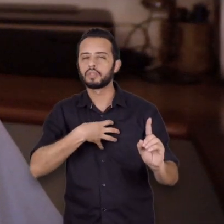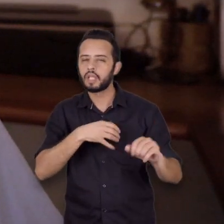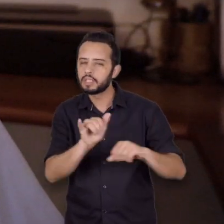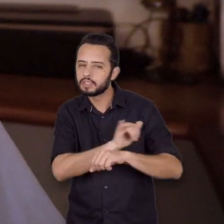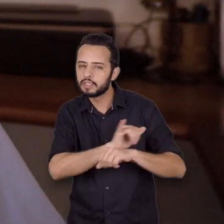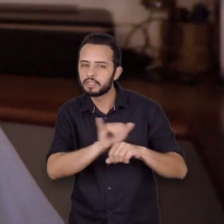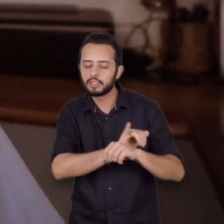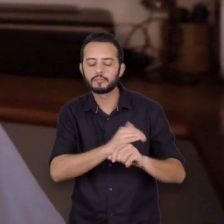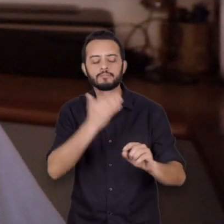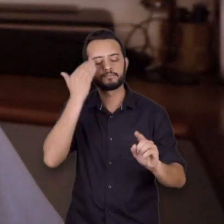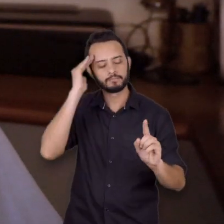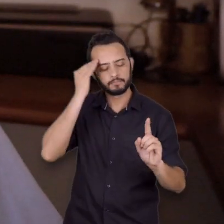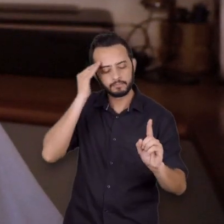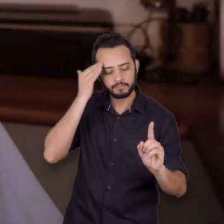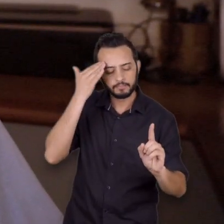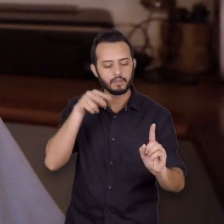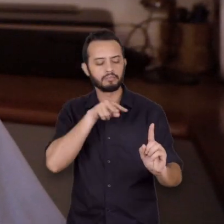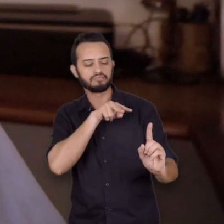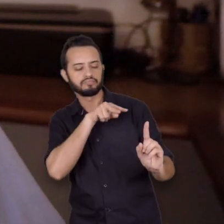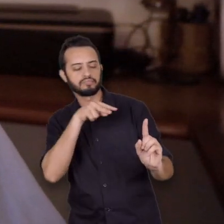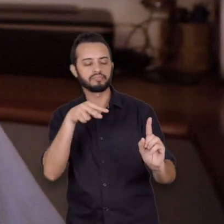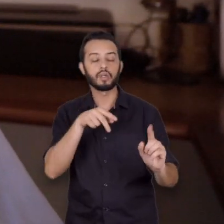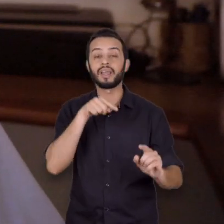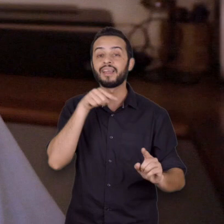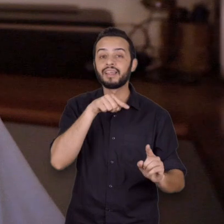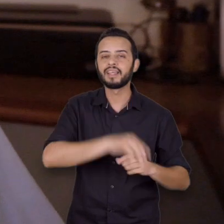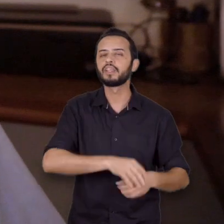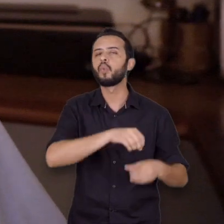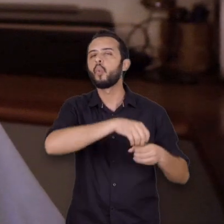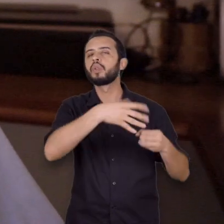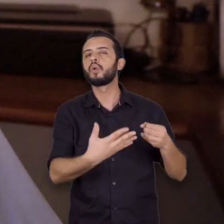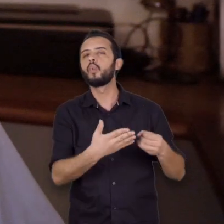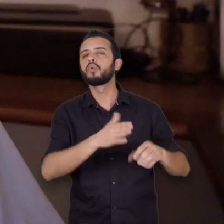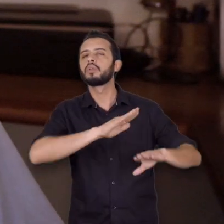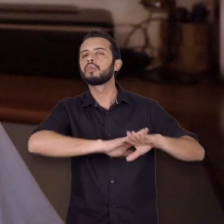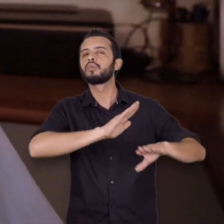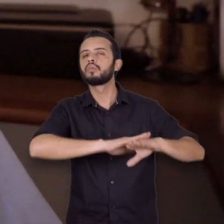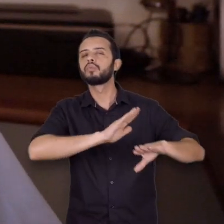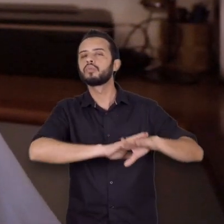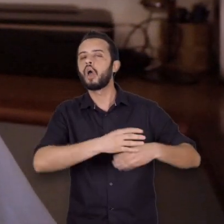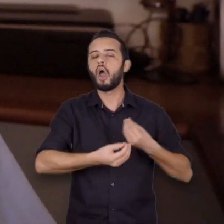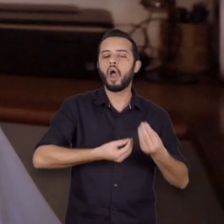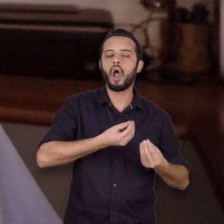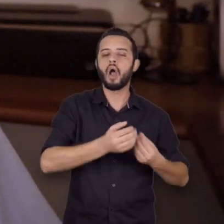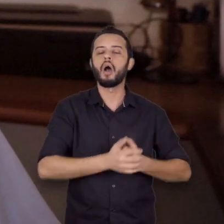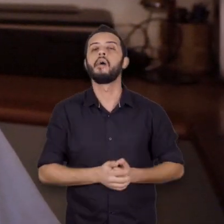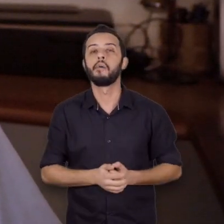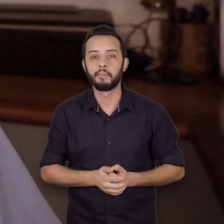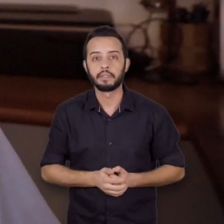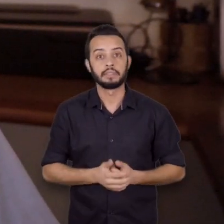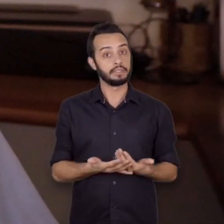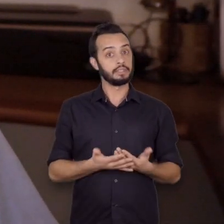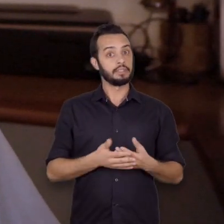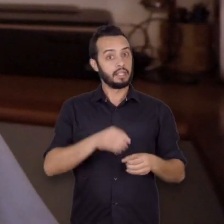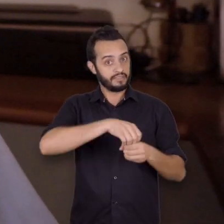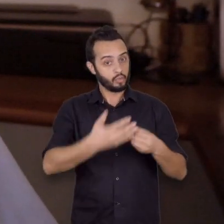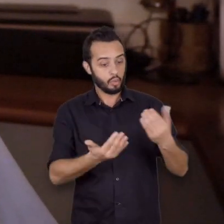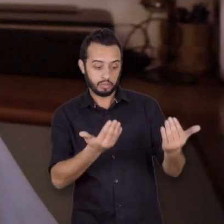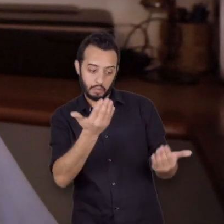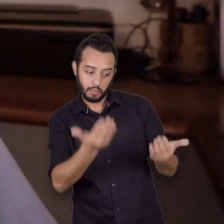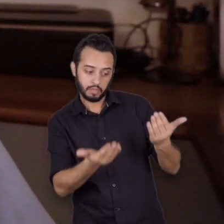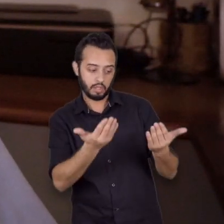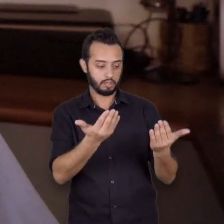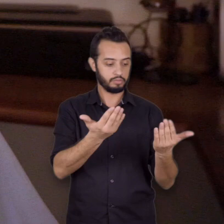a maneira como aquilo foi feito, que conteúdo que o aluno usou e assim por diante. E dependendo